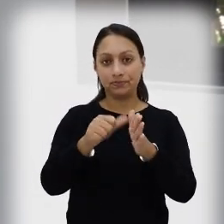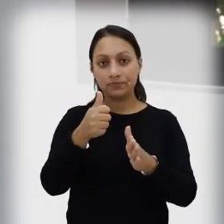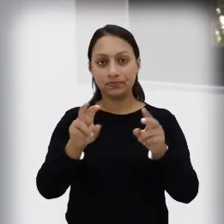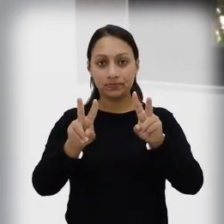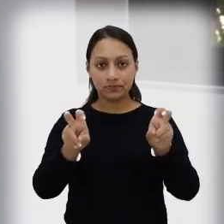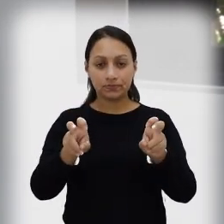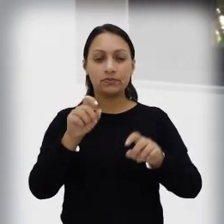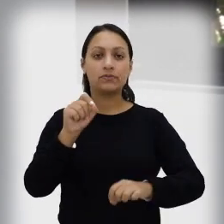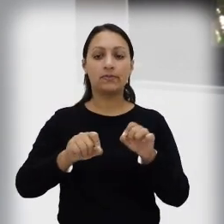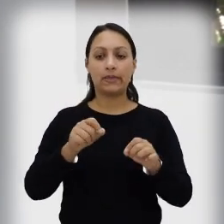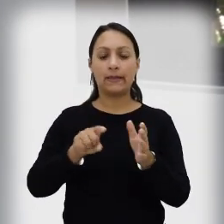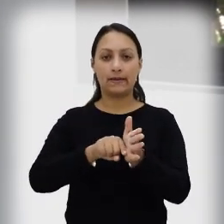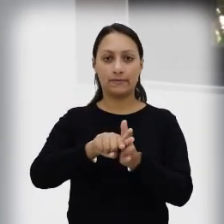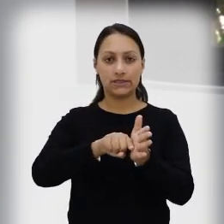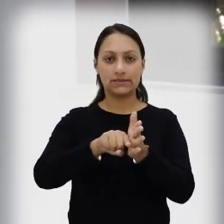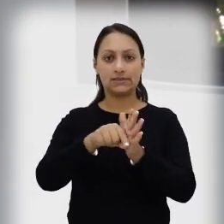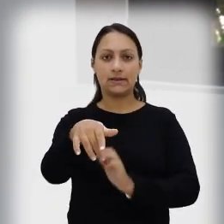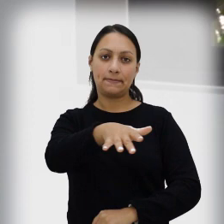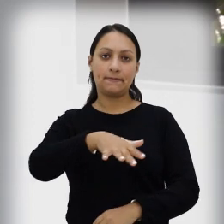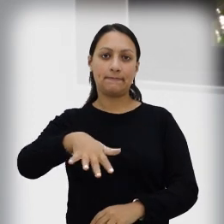gente vai ter vai ser pesquisa de mercado.